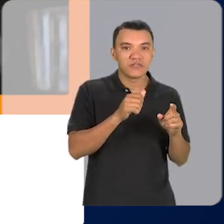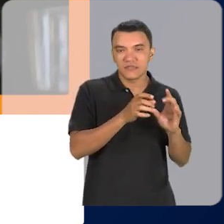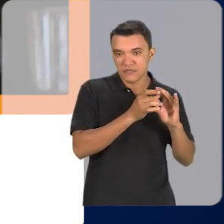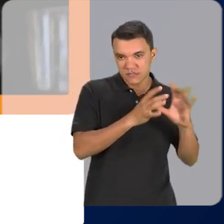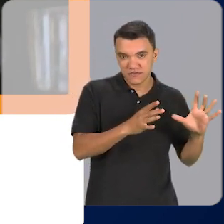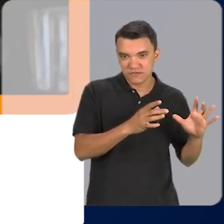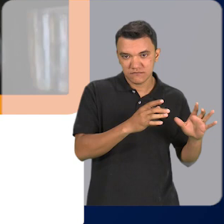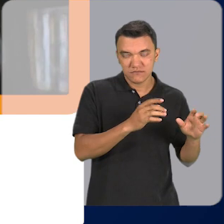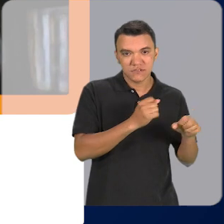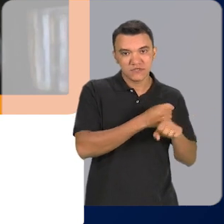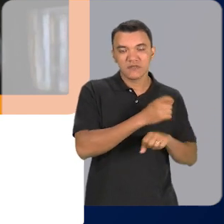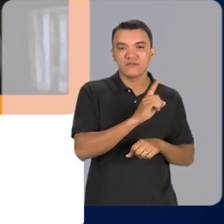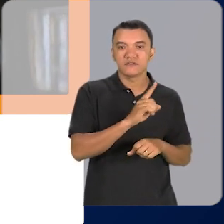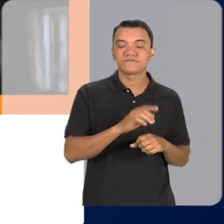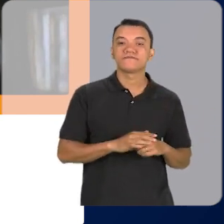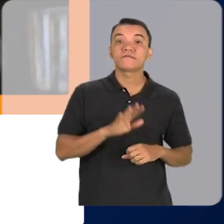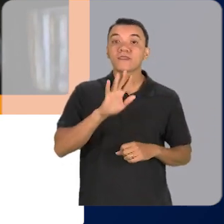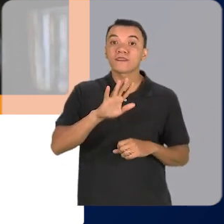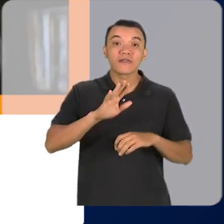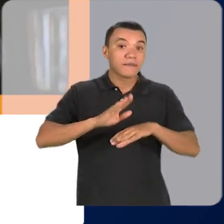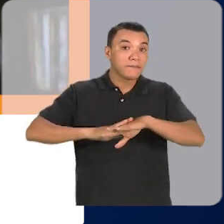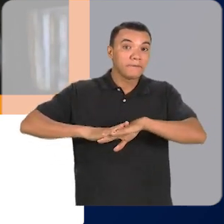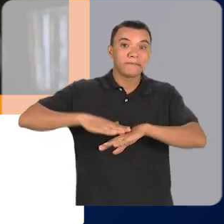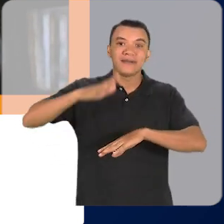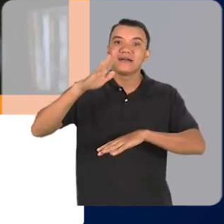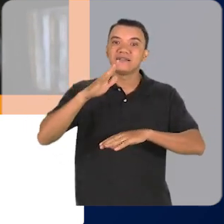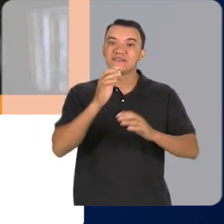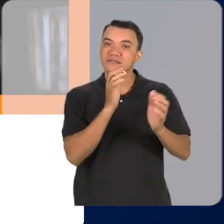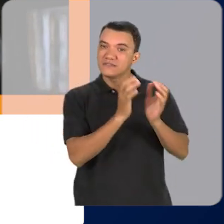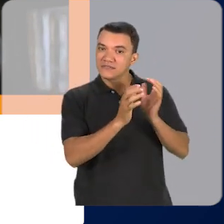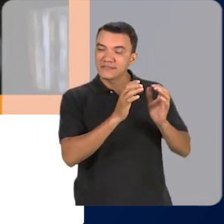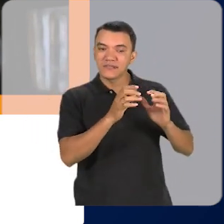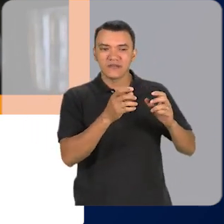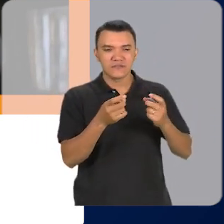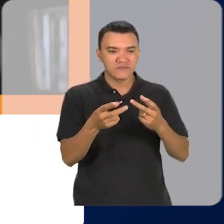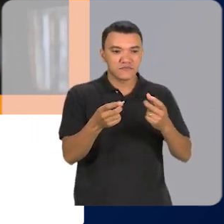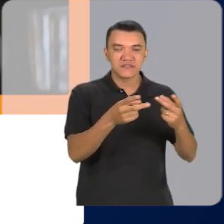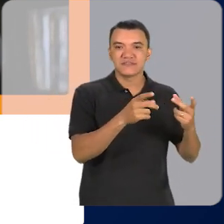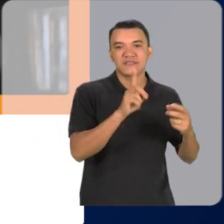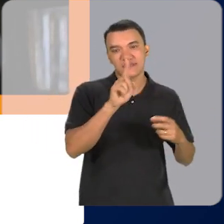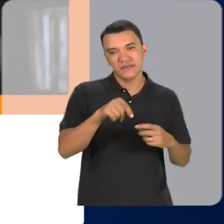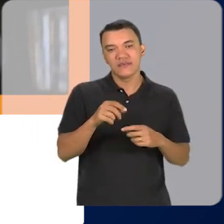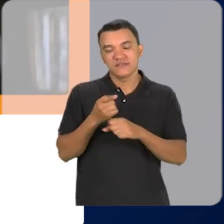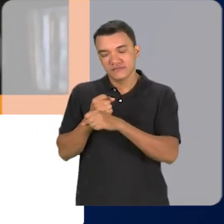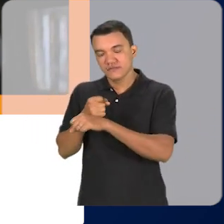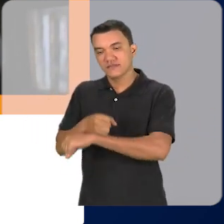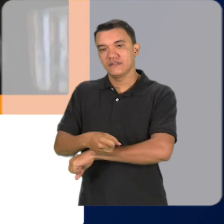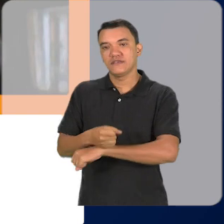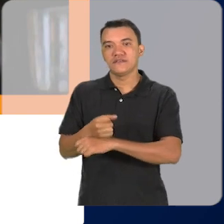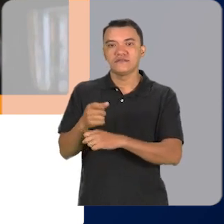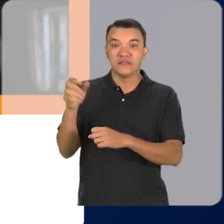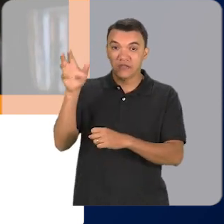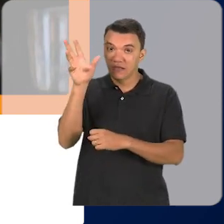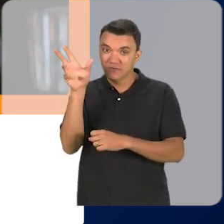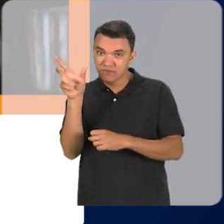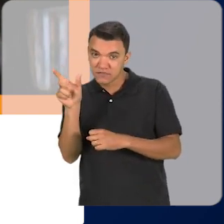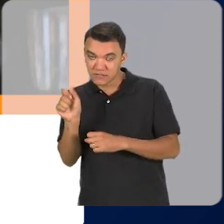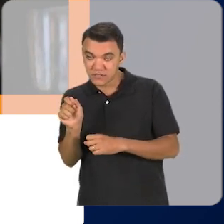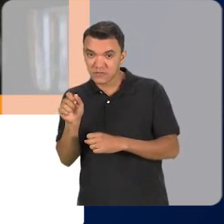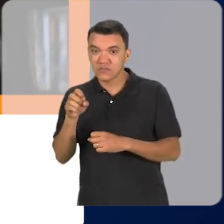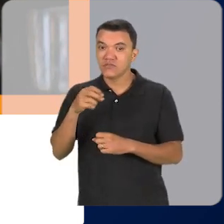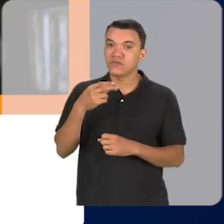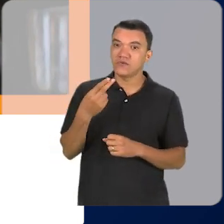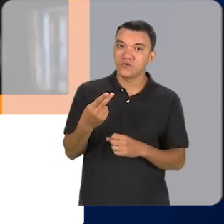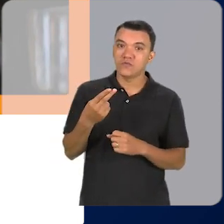pela cidade, trabalhando, vendendo esses produtos, realmente são os escravos, né, seja os africanos, né, seja